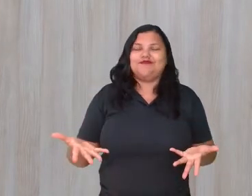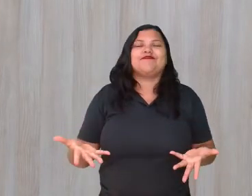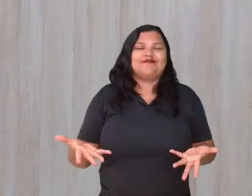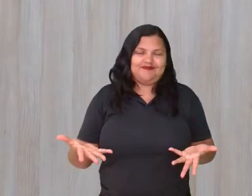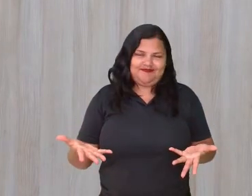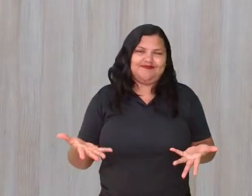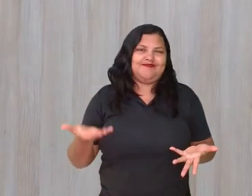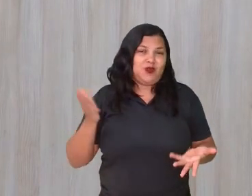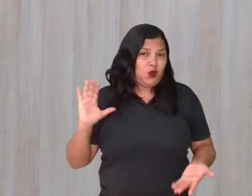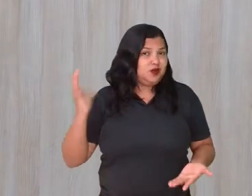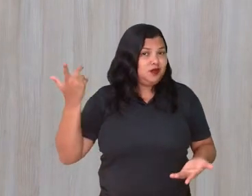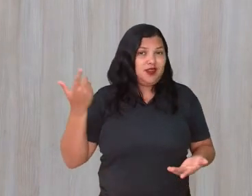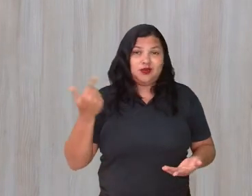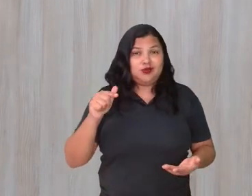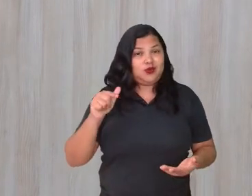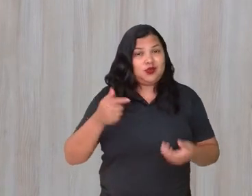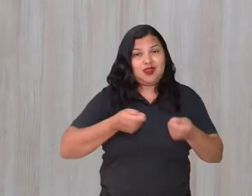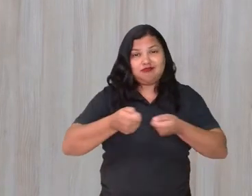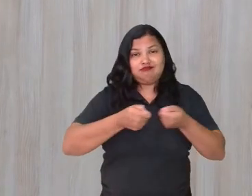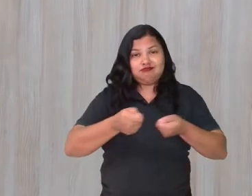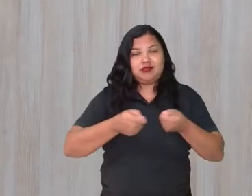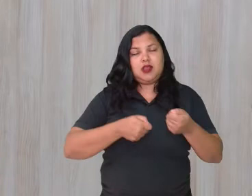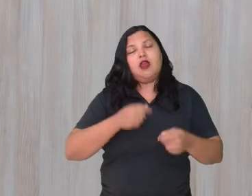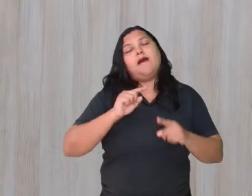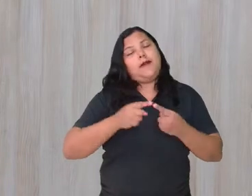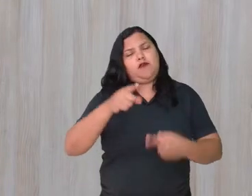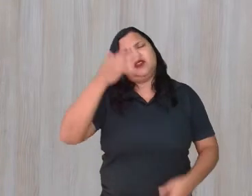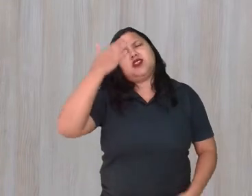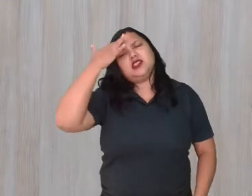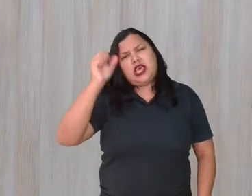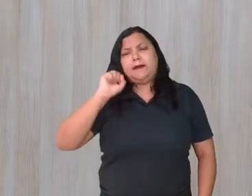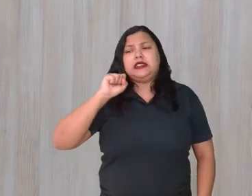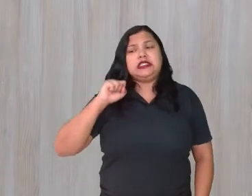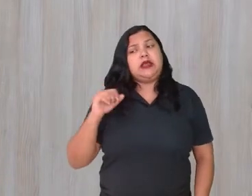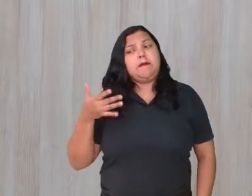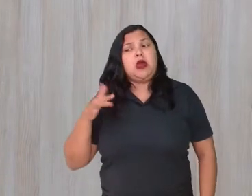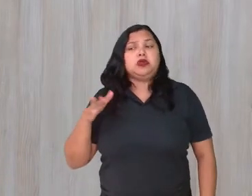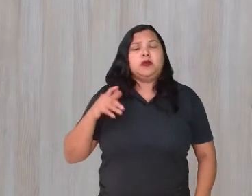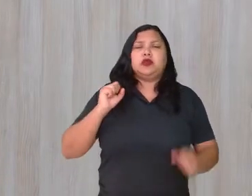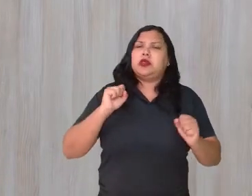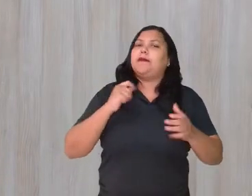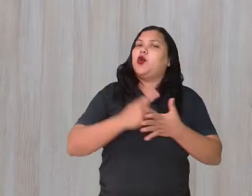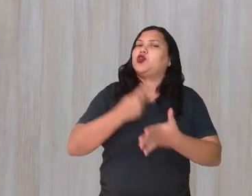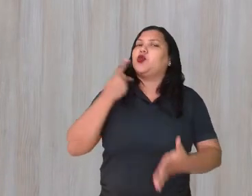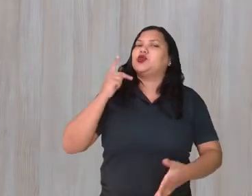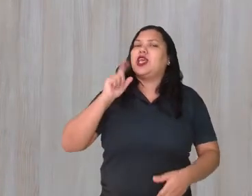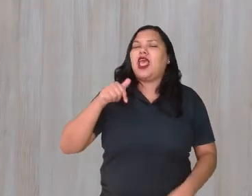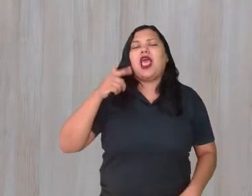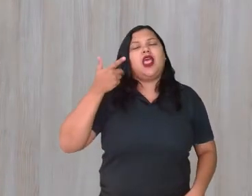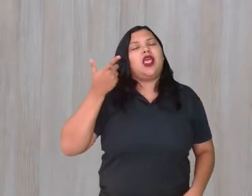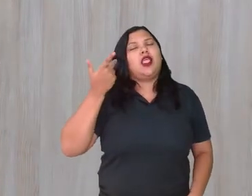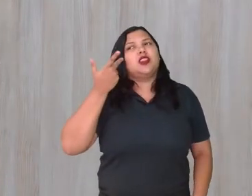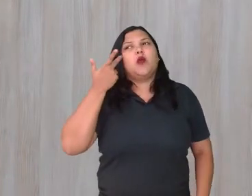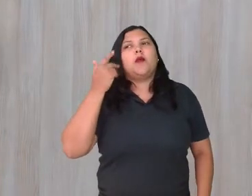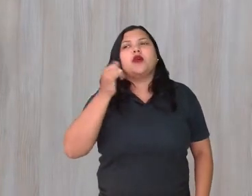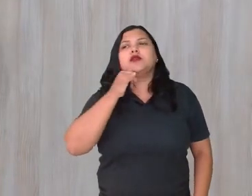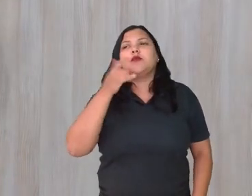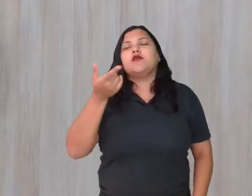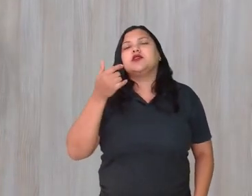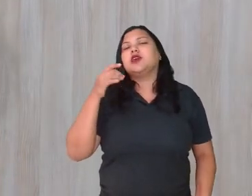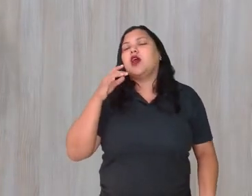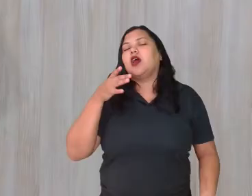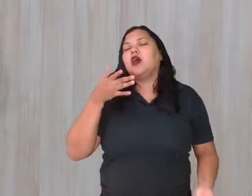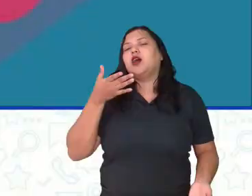o resultado exato, mas você consegue ter uma noção do que possa acontecer, tá certo? É muito comum você associar, por exemplo,